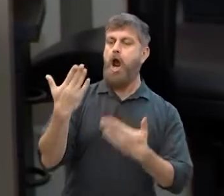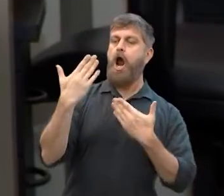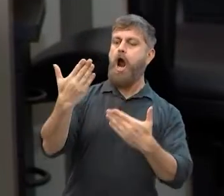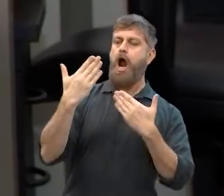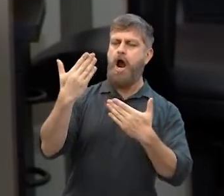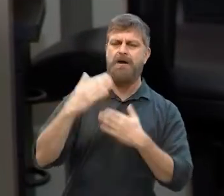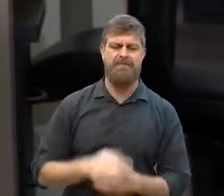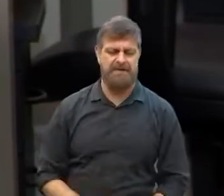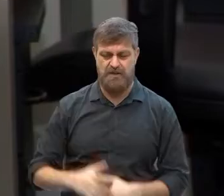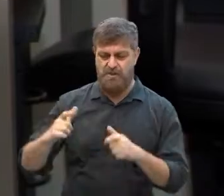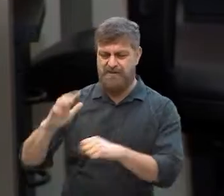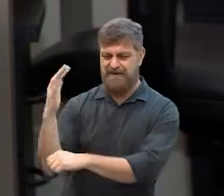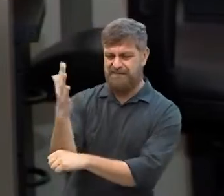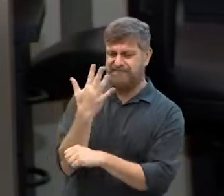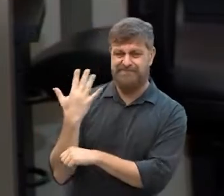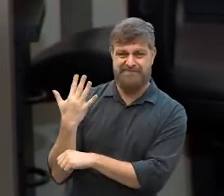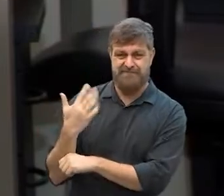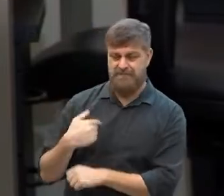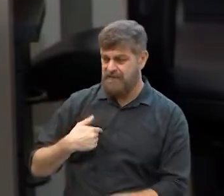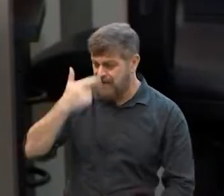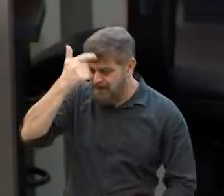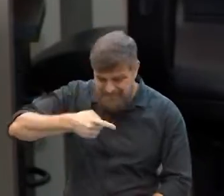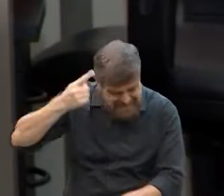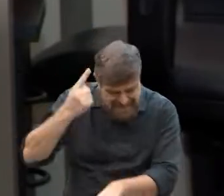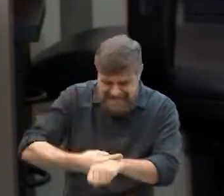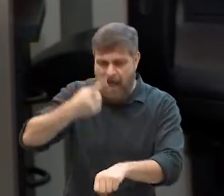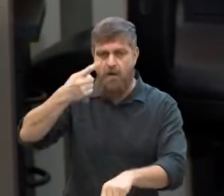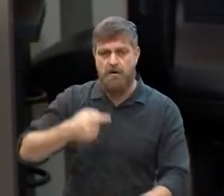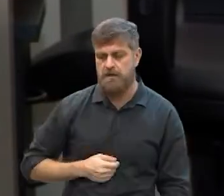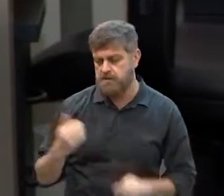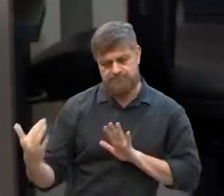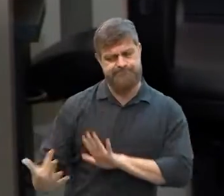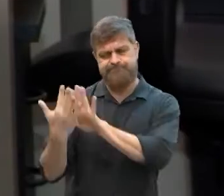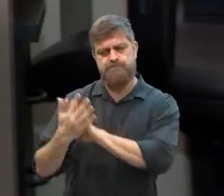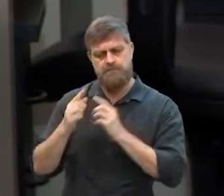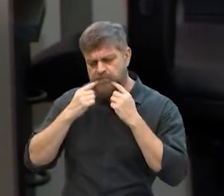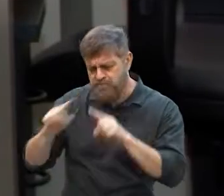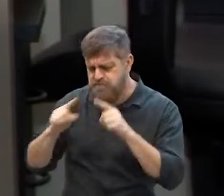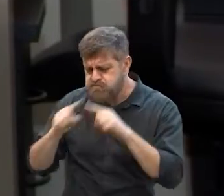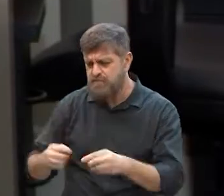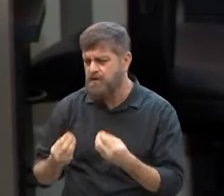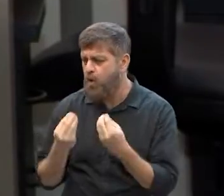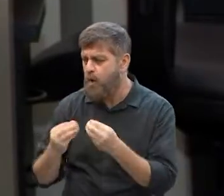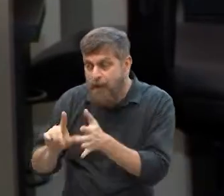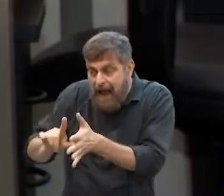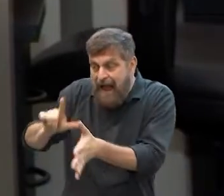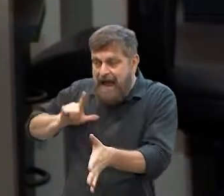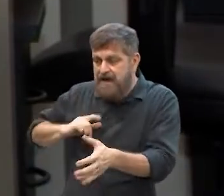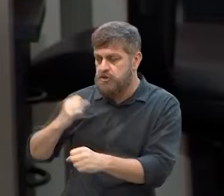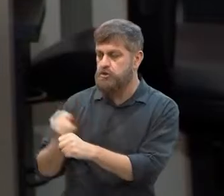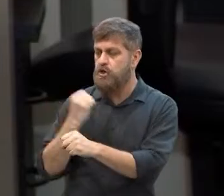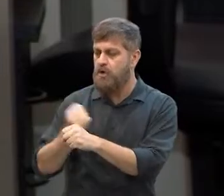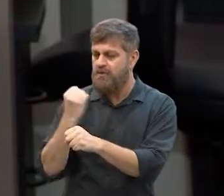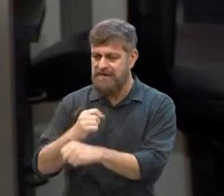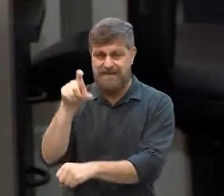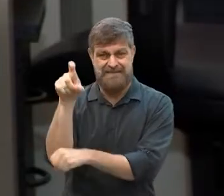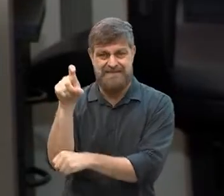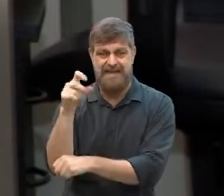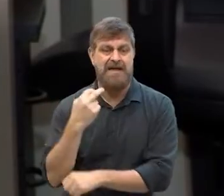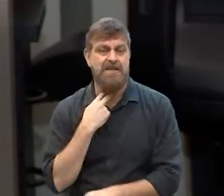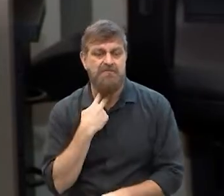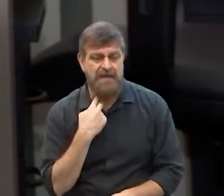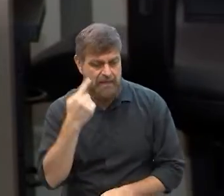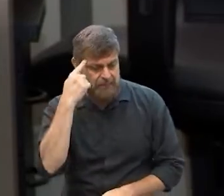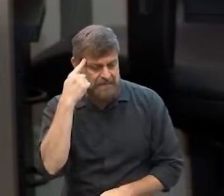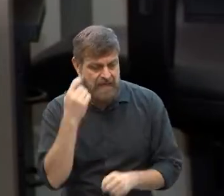seria no Parque Ecológico. Eu, de cara, já critiquei, porque eu falei, antes de reformar o Centro de Convivência, não tem como